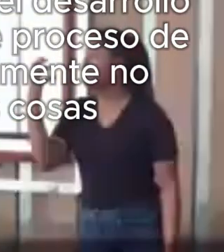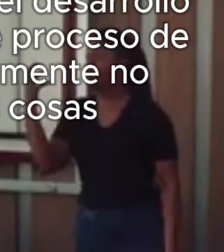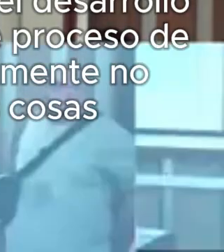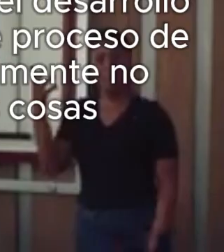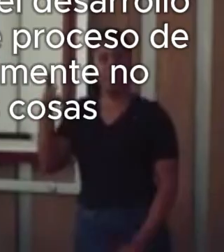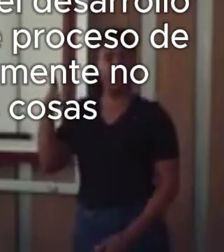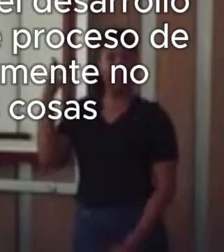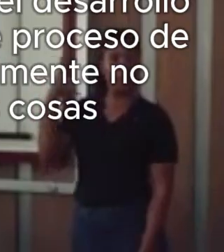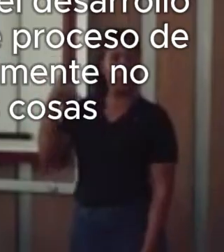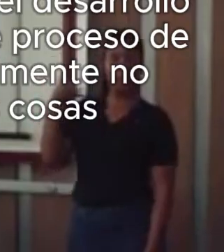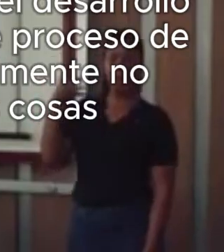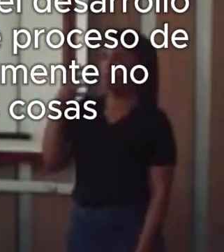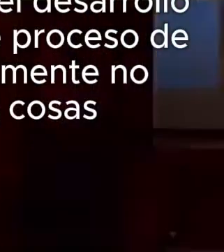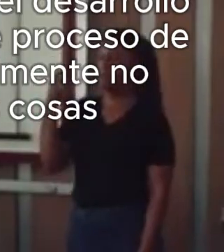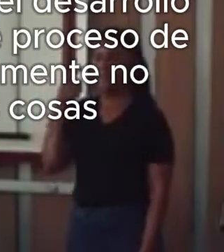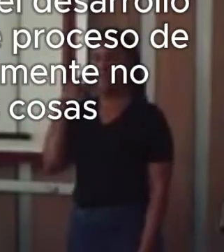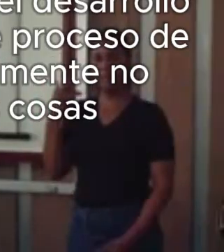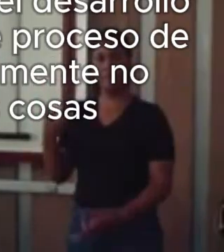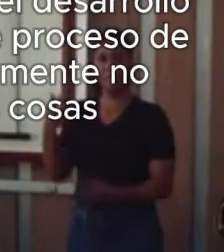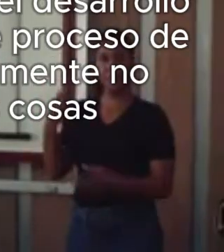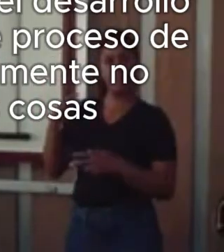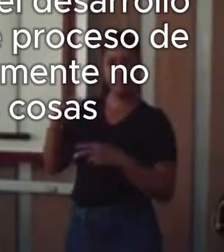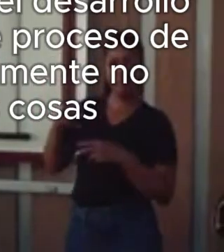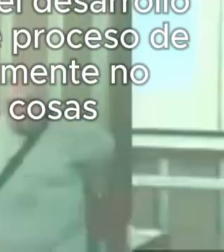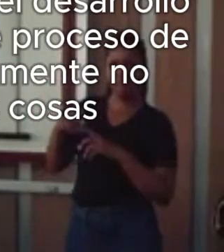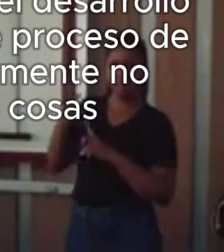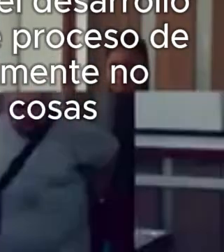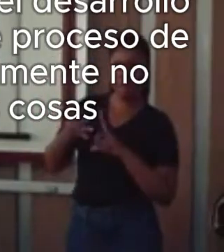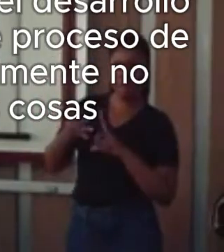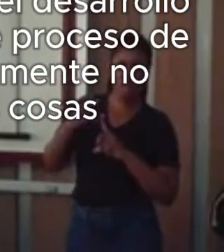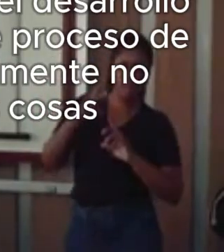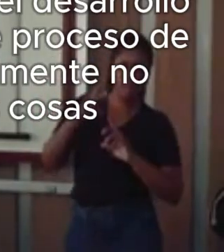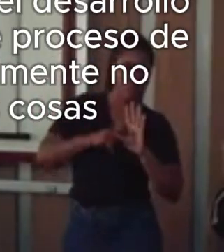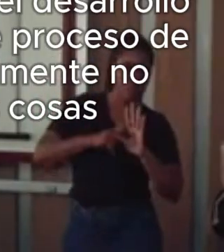Nós vimos aqui o desenvolvimento de um projeto que começou